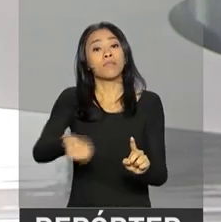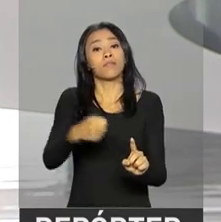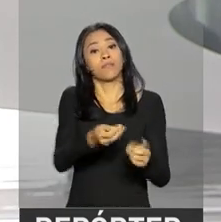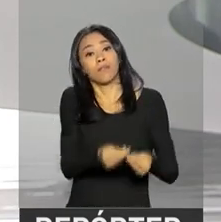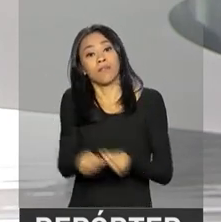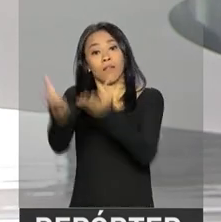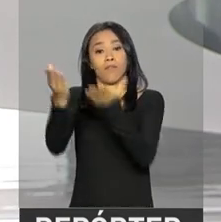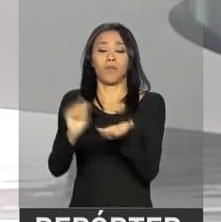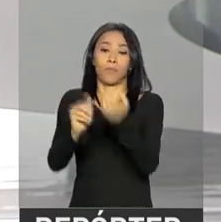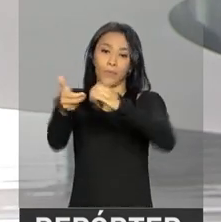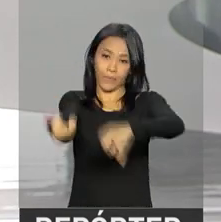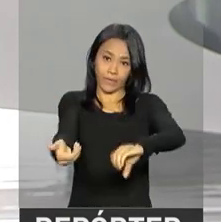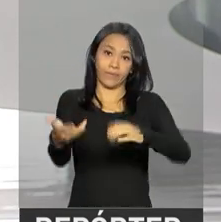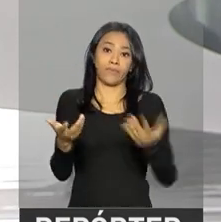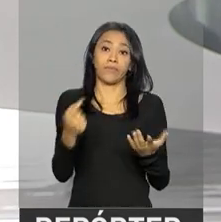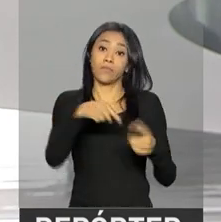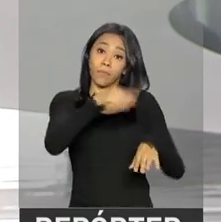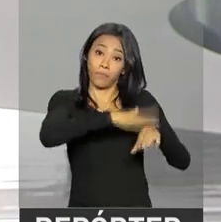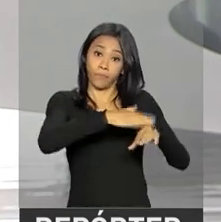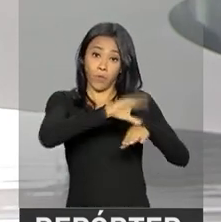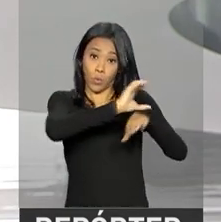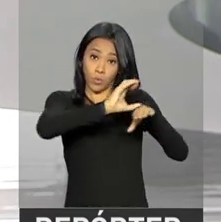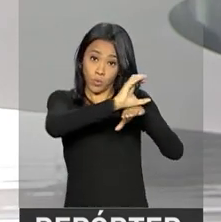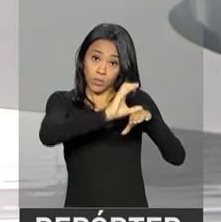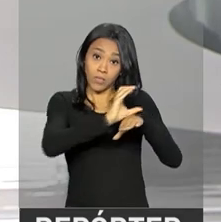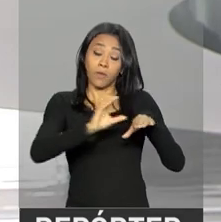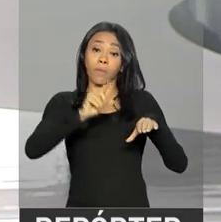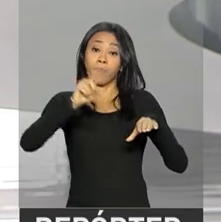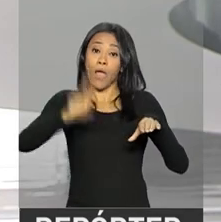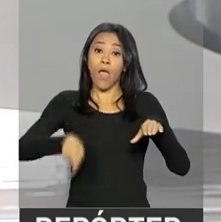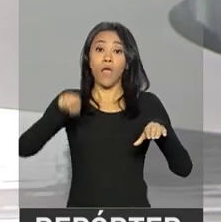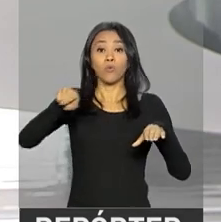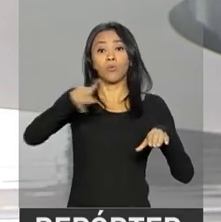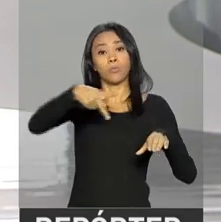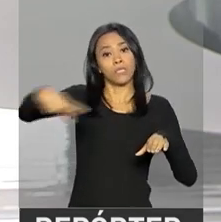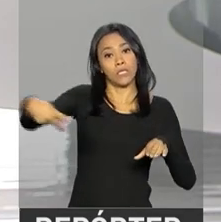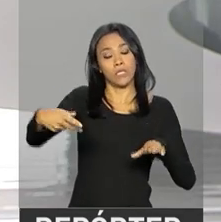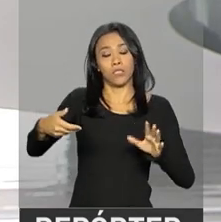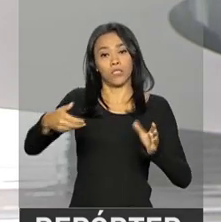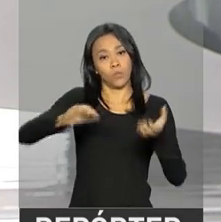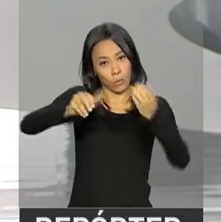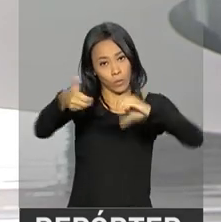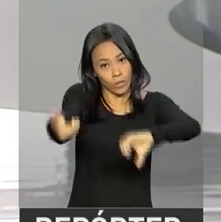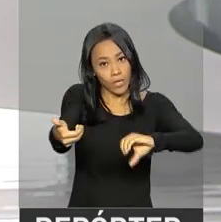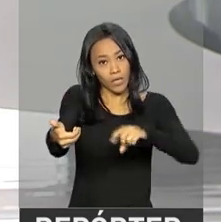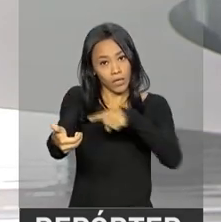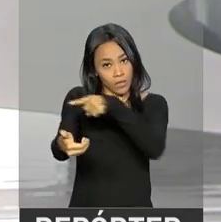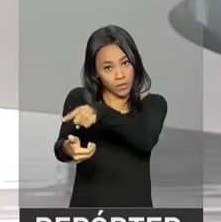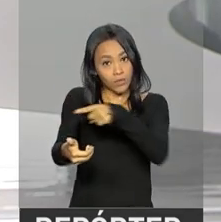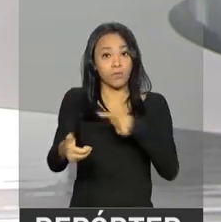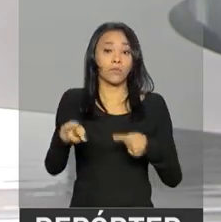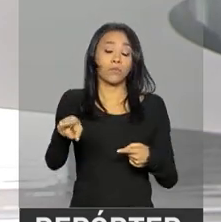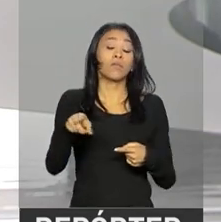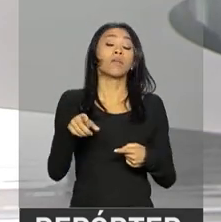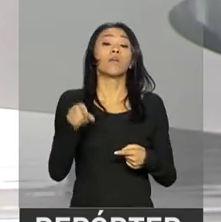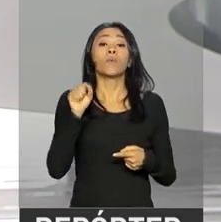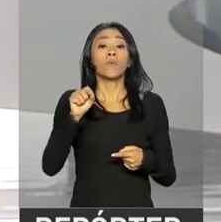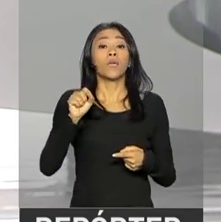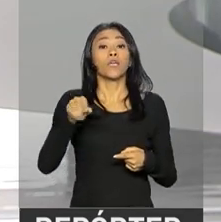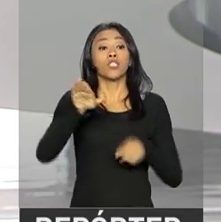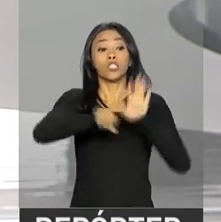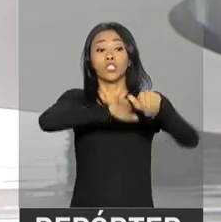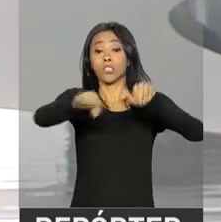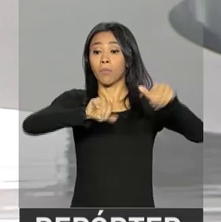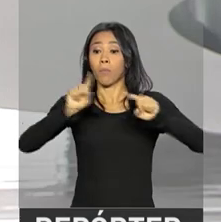pelo Congresso. Pela Constituição, cabe ao presidente do Congresso Nacional, que hoje é ocupado pelo senador Eunício Oliveira,